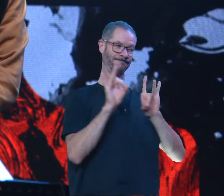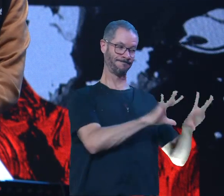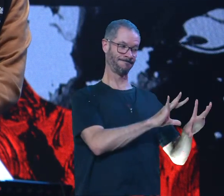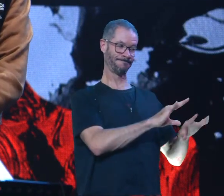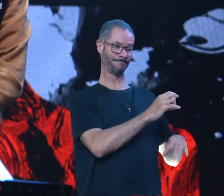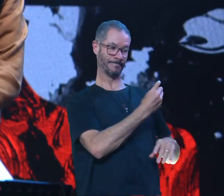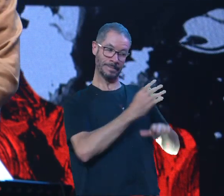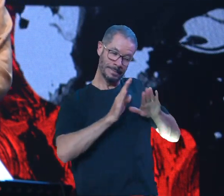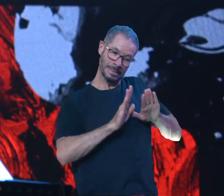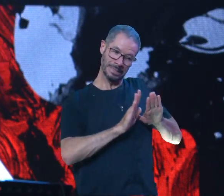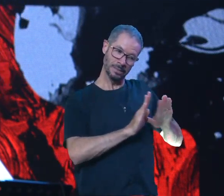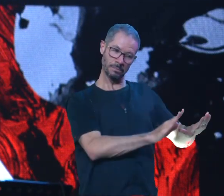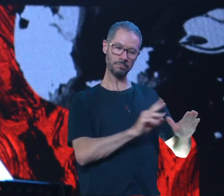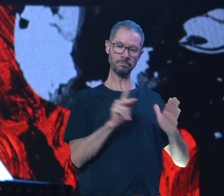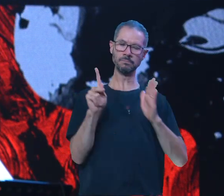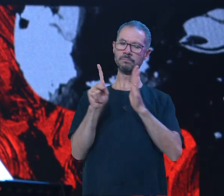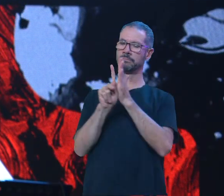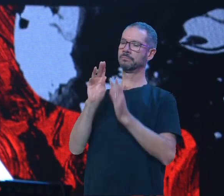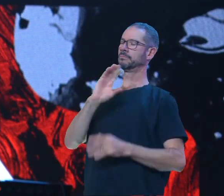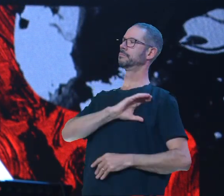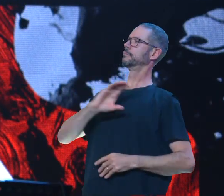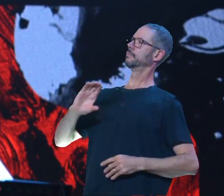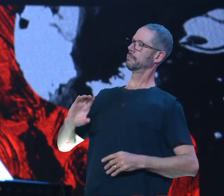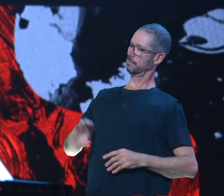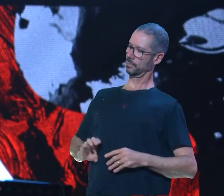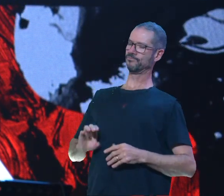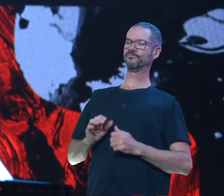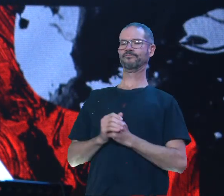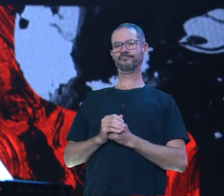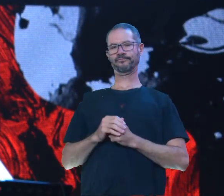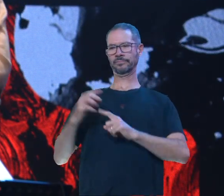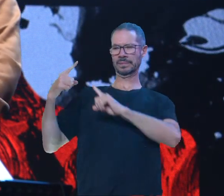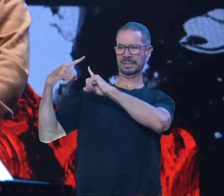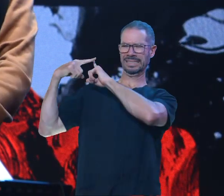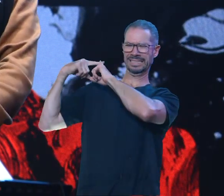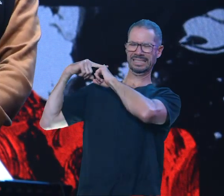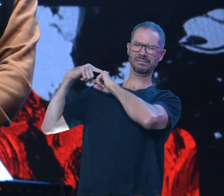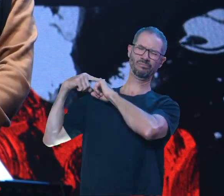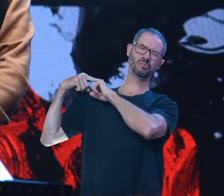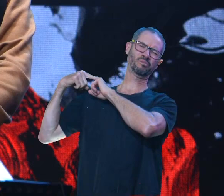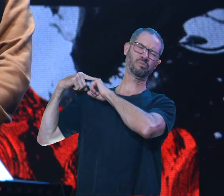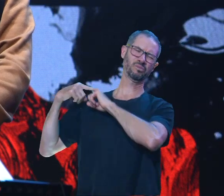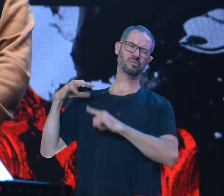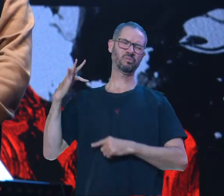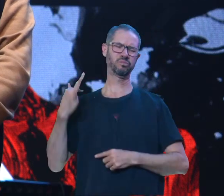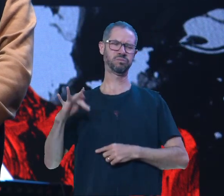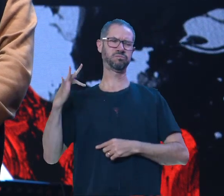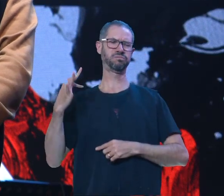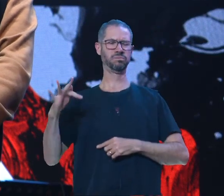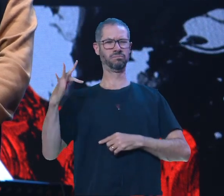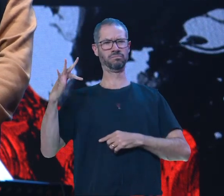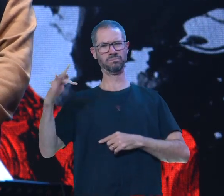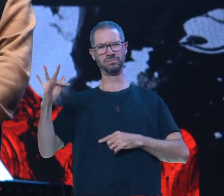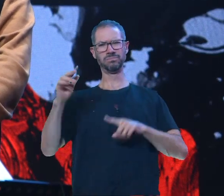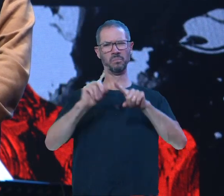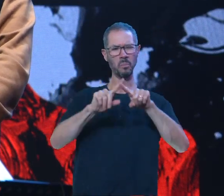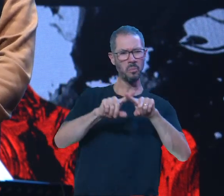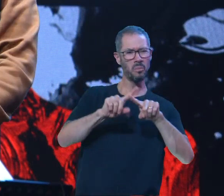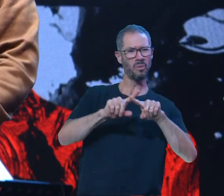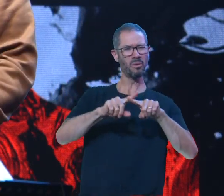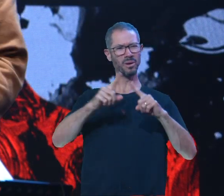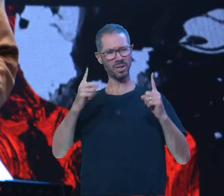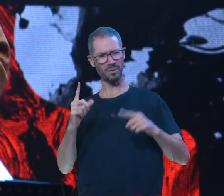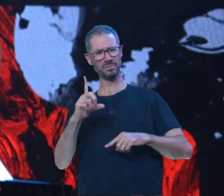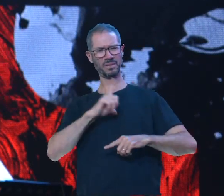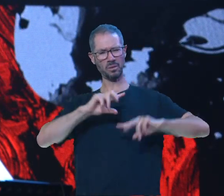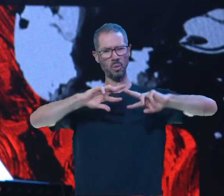o seu coração do que o próprio Cristo, a cruz vai ser muito pesada para carregar. Por quê?